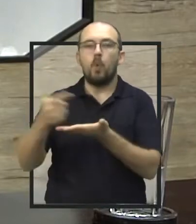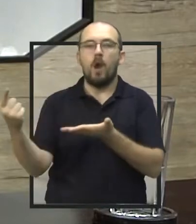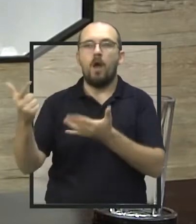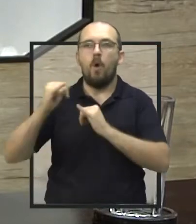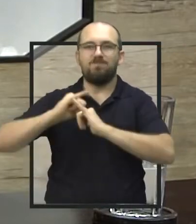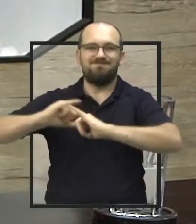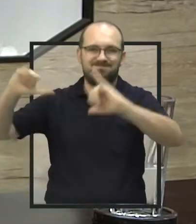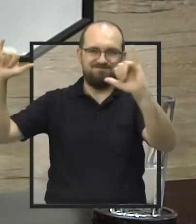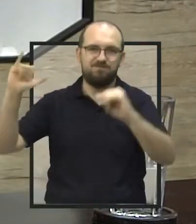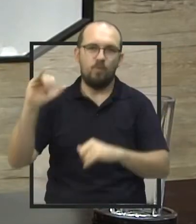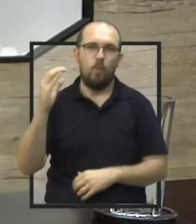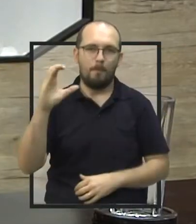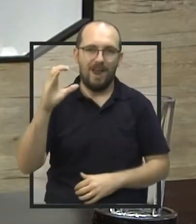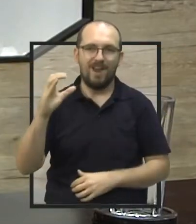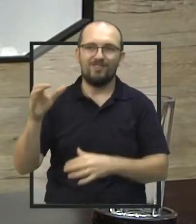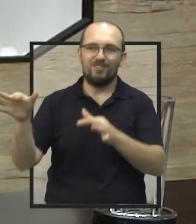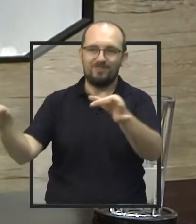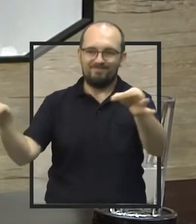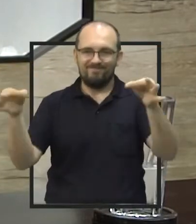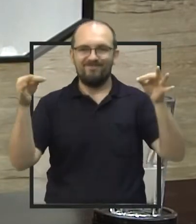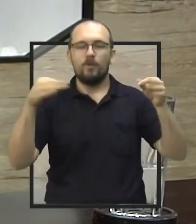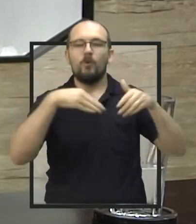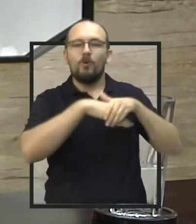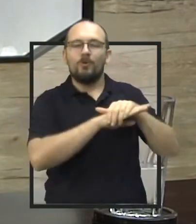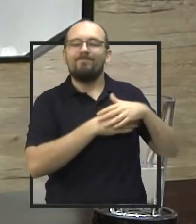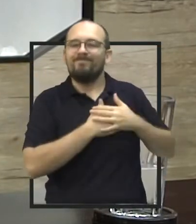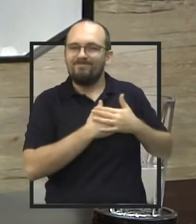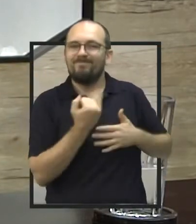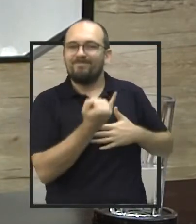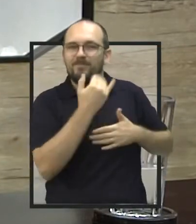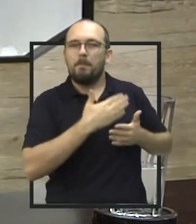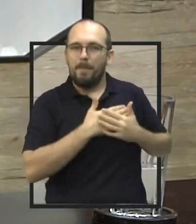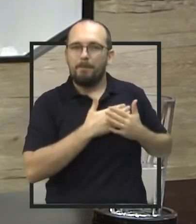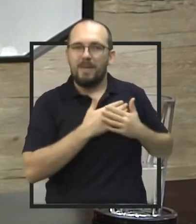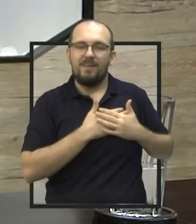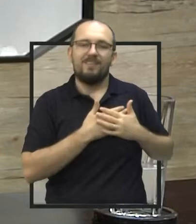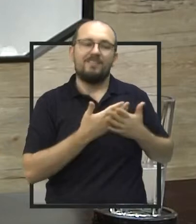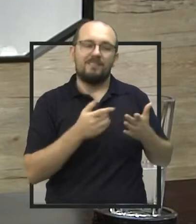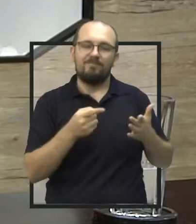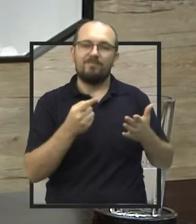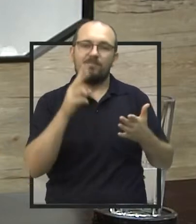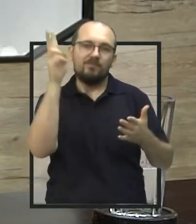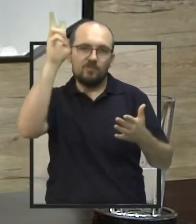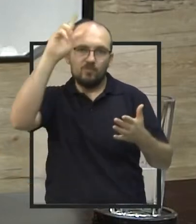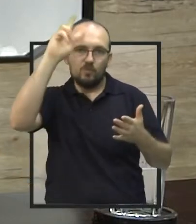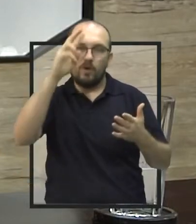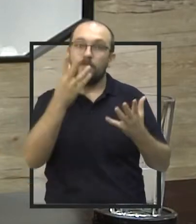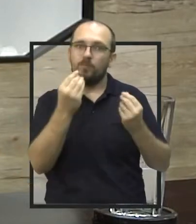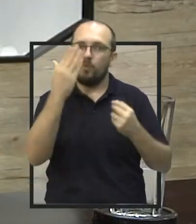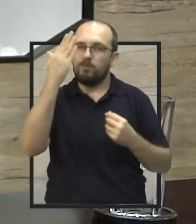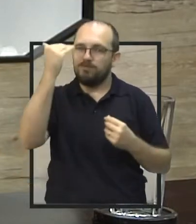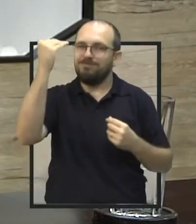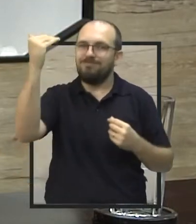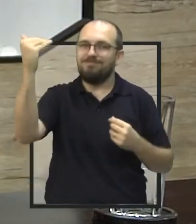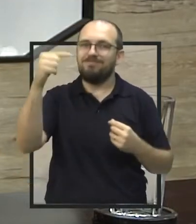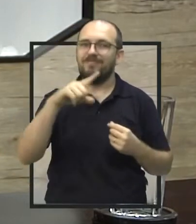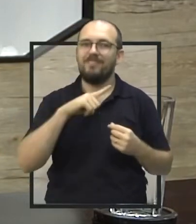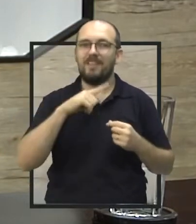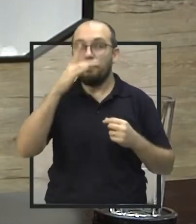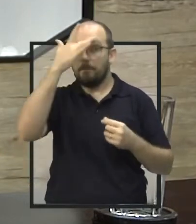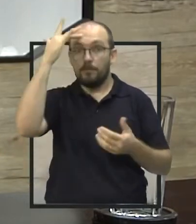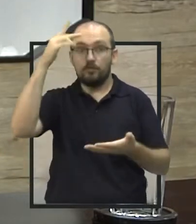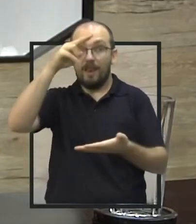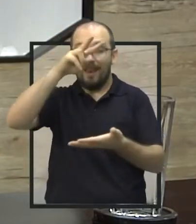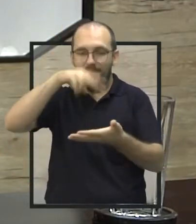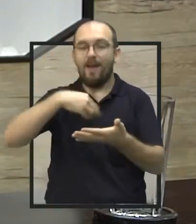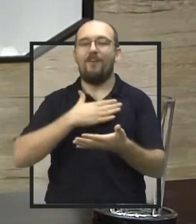de como a gente não pode desistir, de como é importante a gente se debruçar sobre coisas que realmente valem a pena.